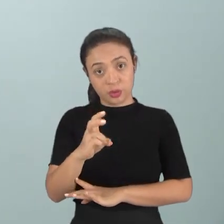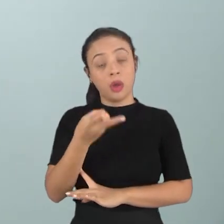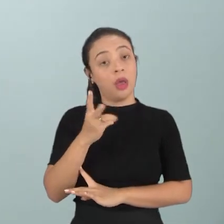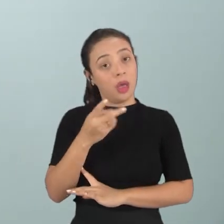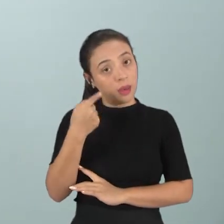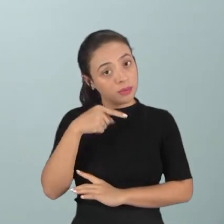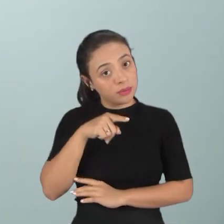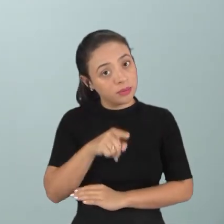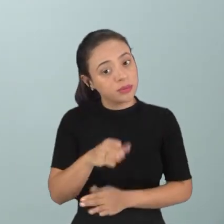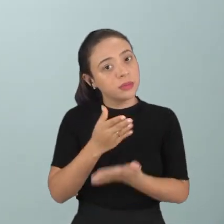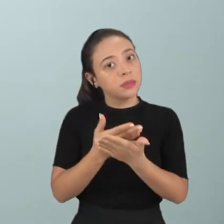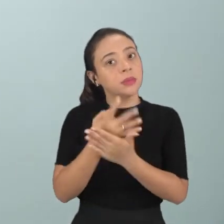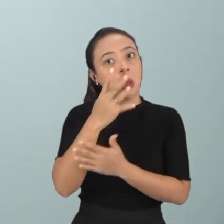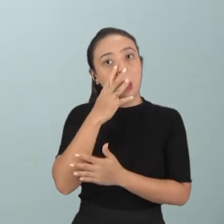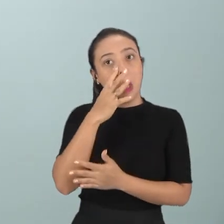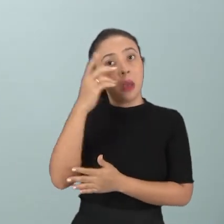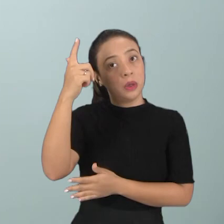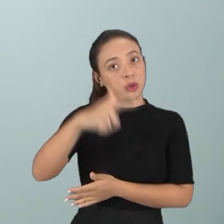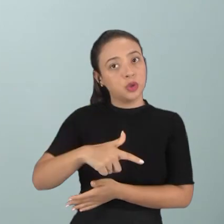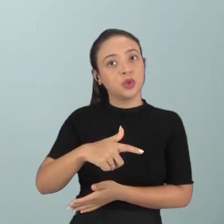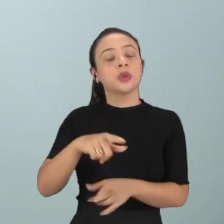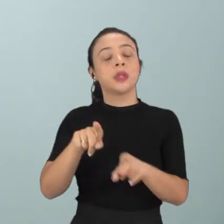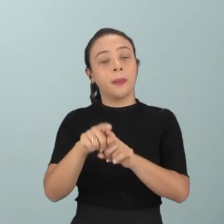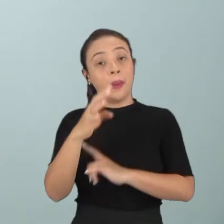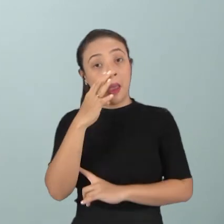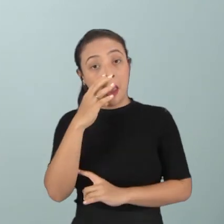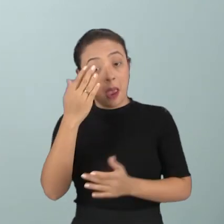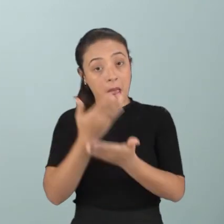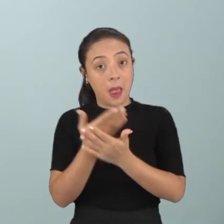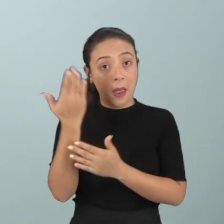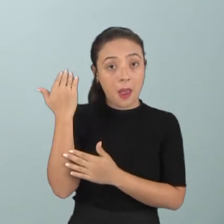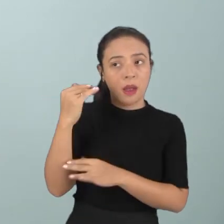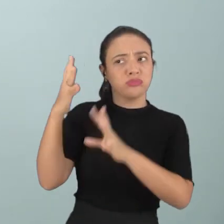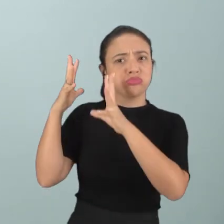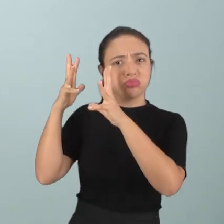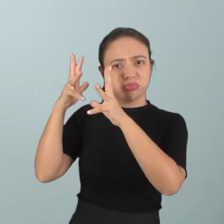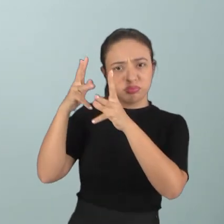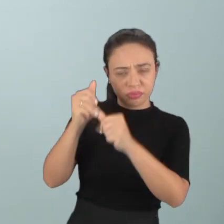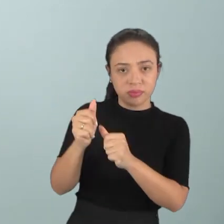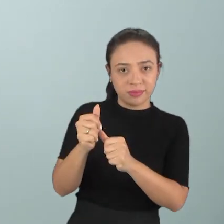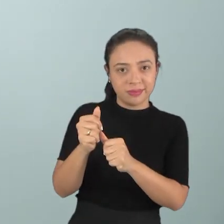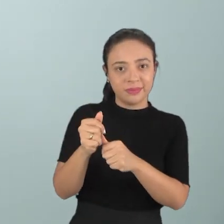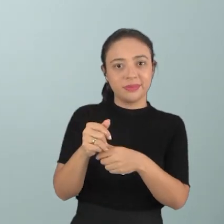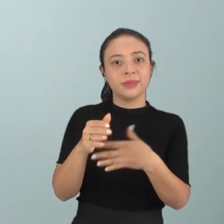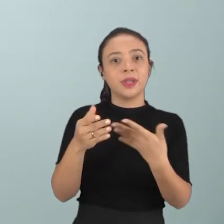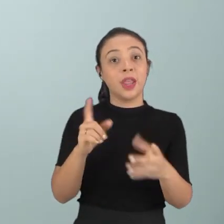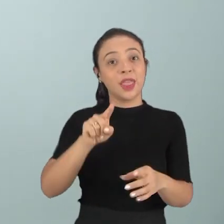perca as aulas ou veja as aulas anteriores, faça essa revisão e nós